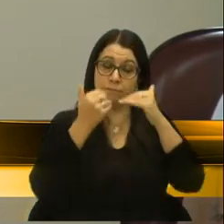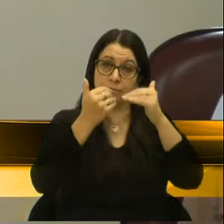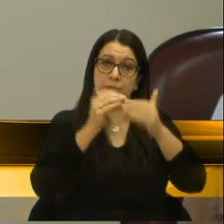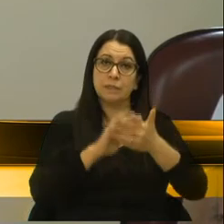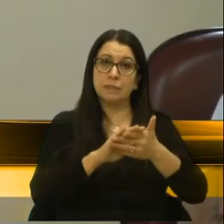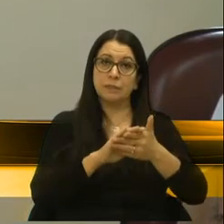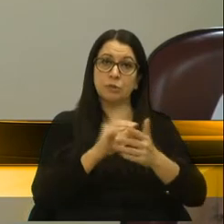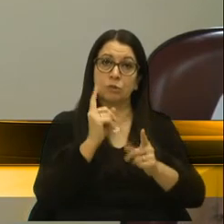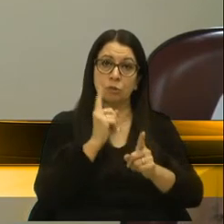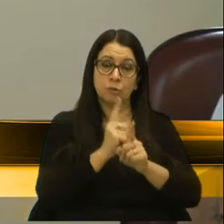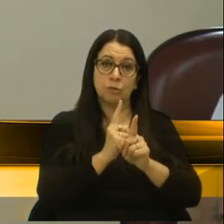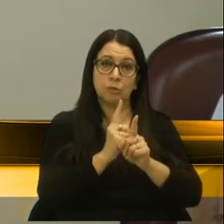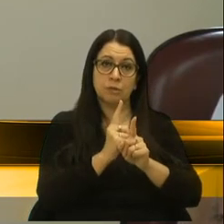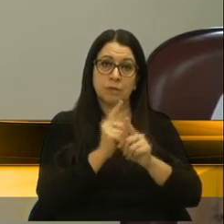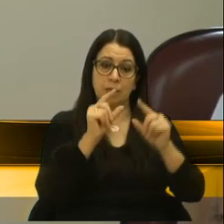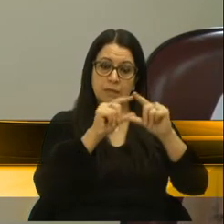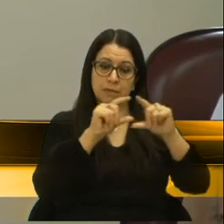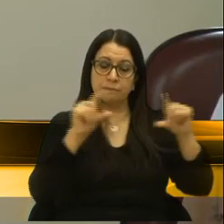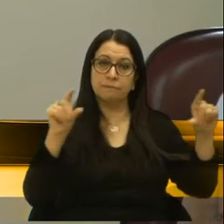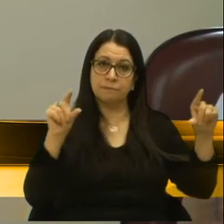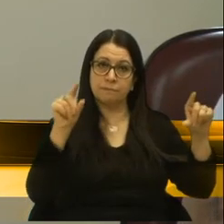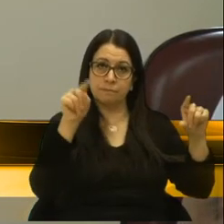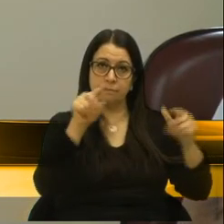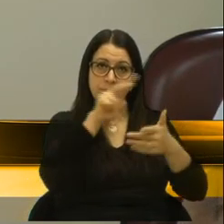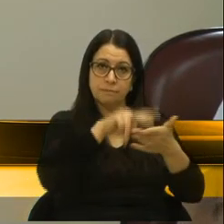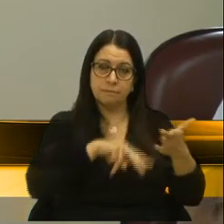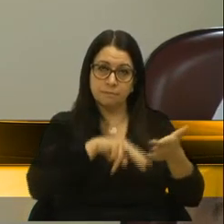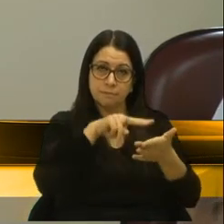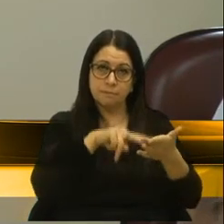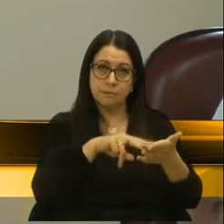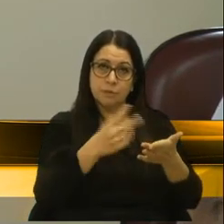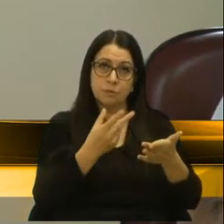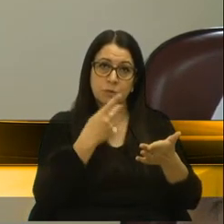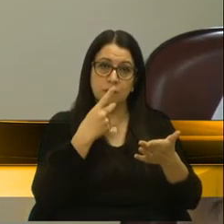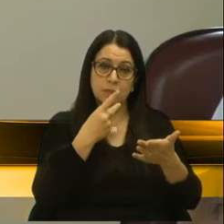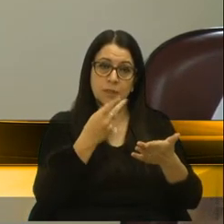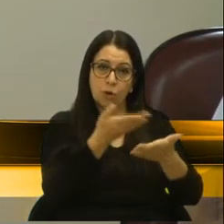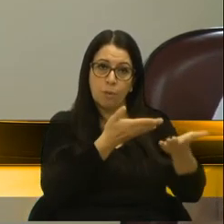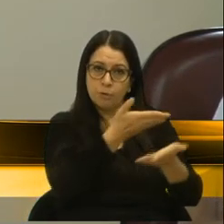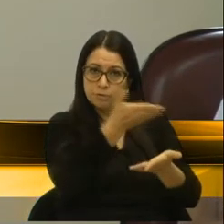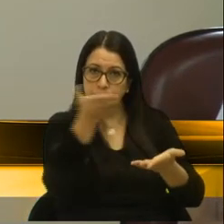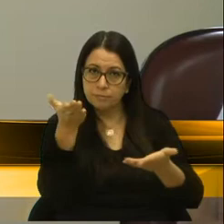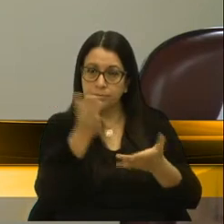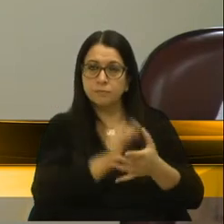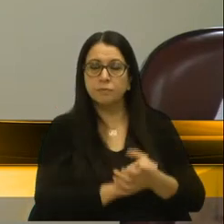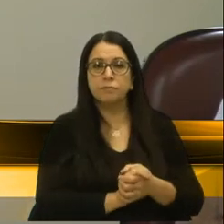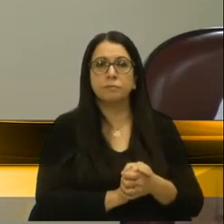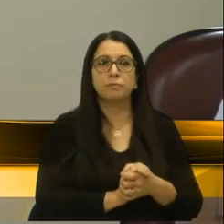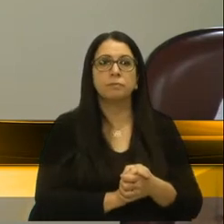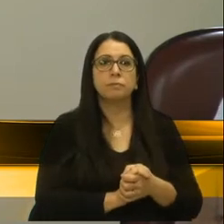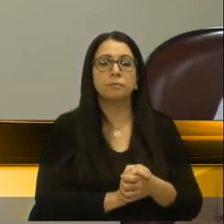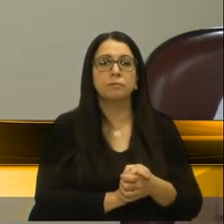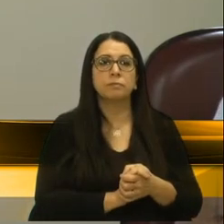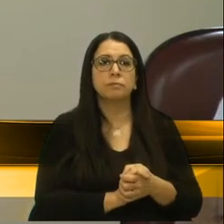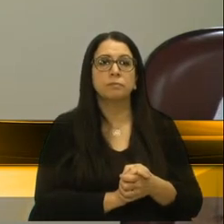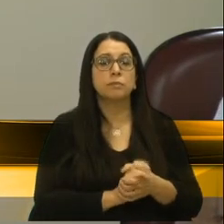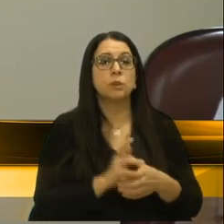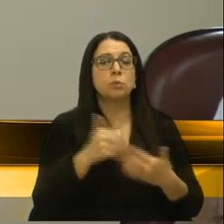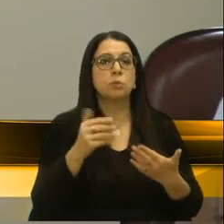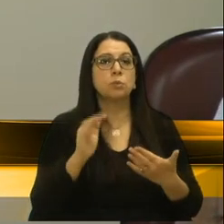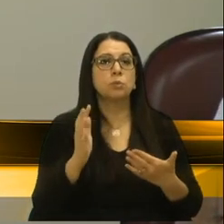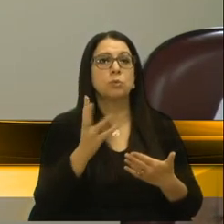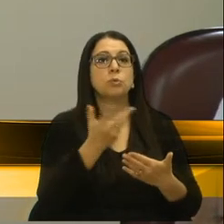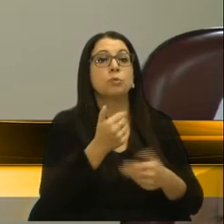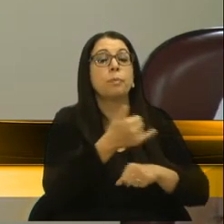nós encontramos essa frase, né, numa leitura, e eu queria compartilhar com vocês, né? E quando tudo